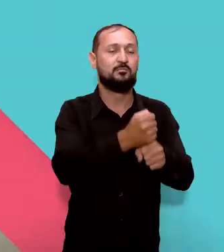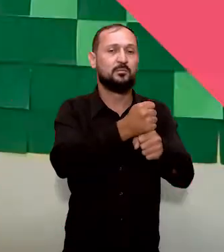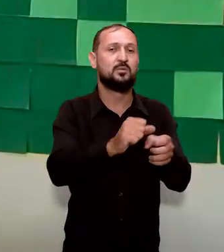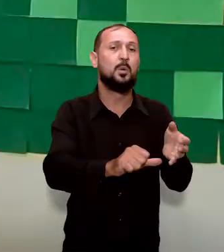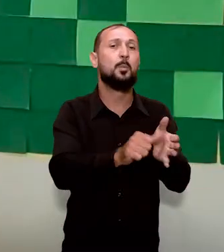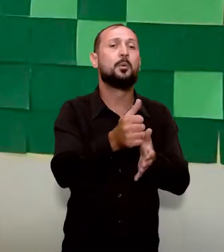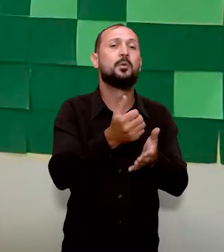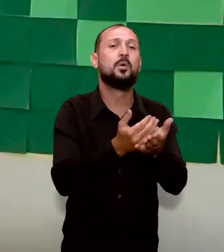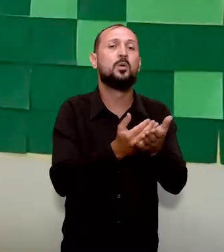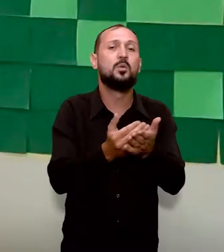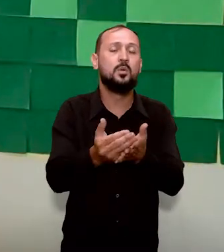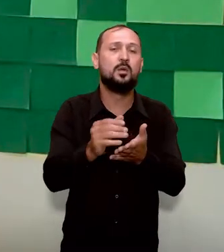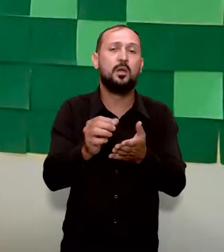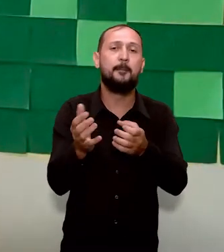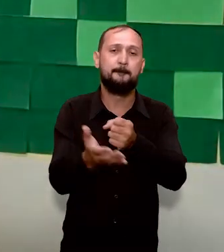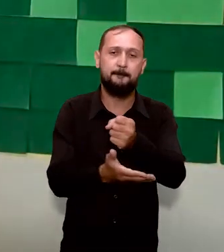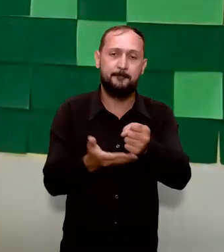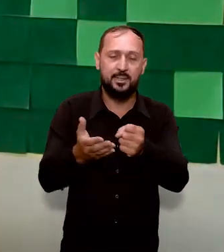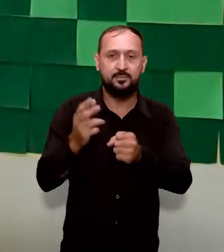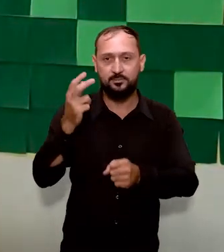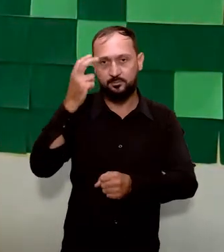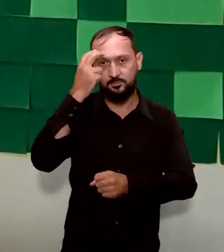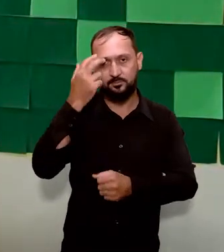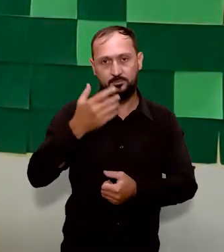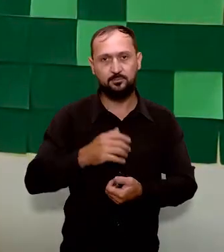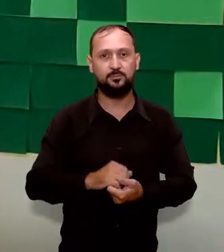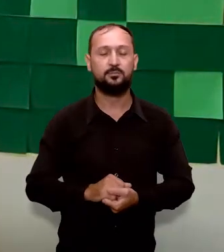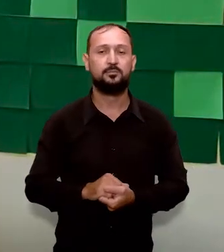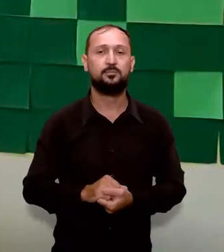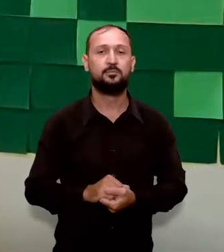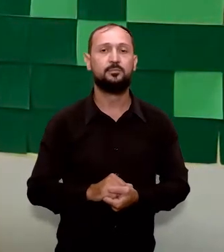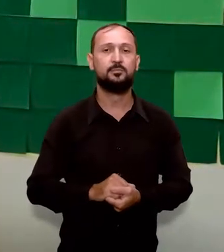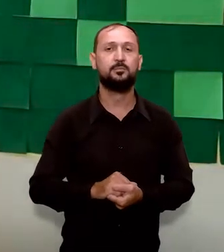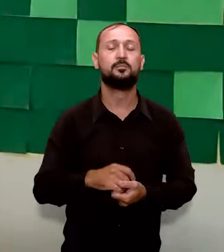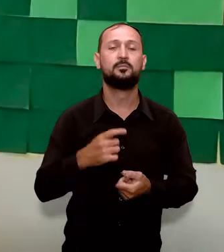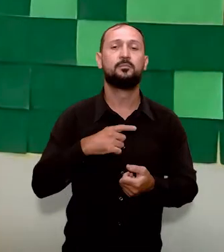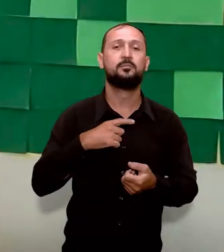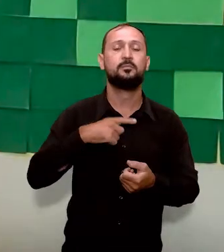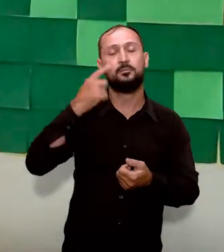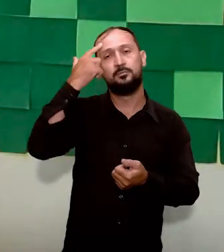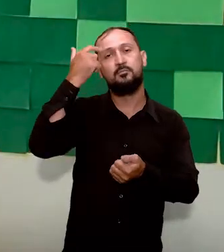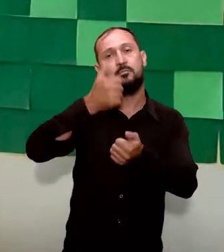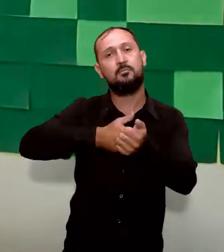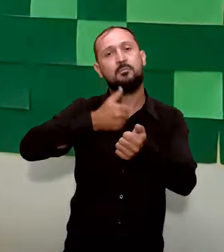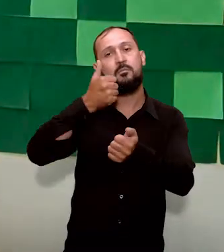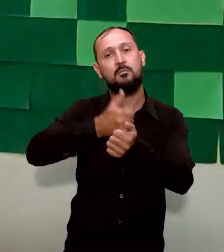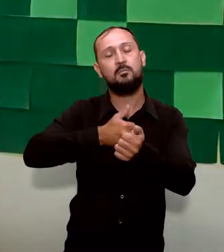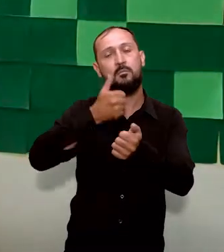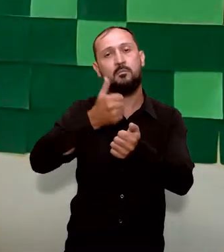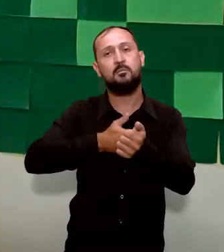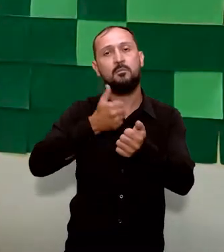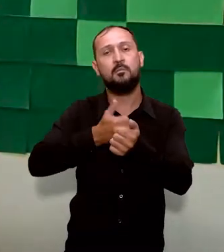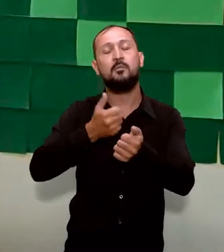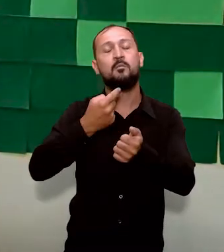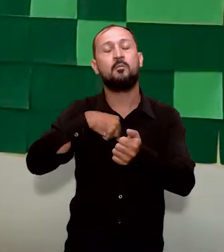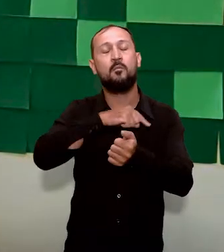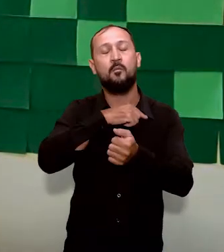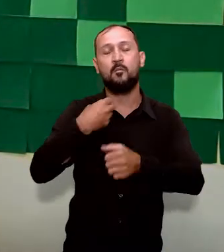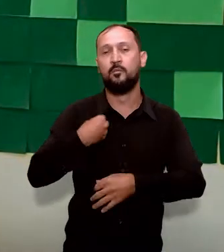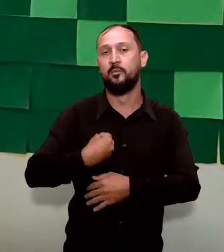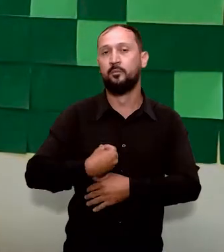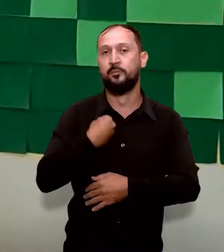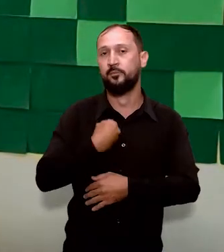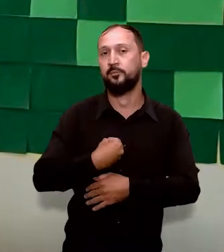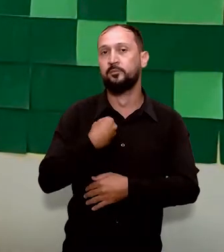né, primordiais que deram origem a toda a base da nossa cultura. Há também uma reflexão sobre a